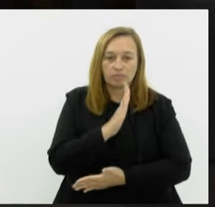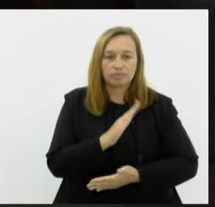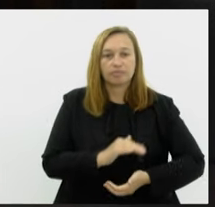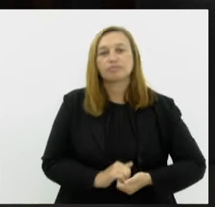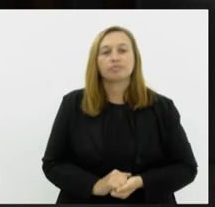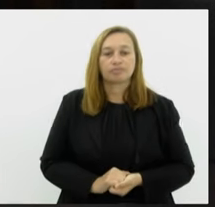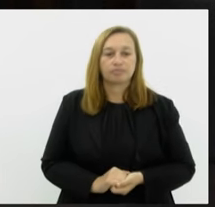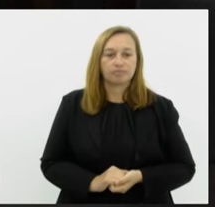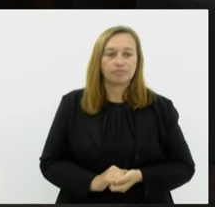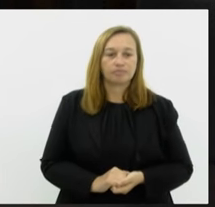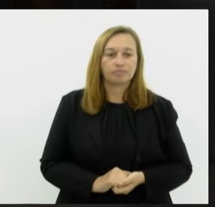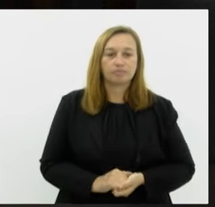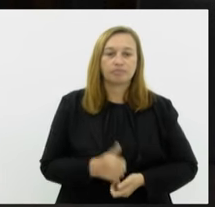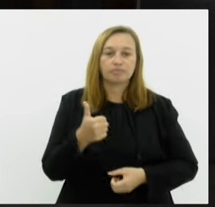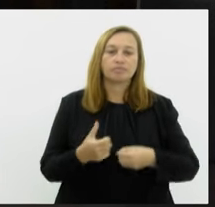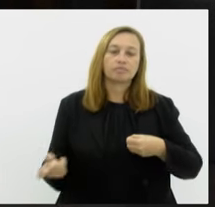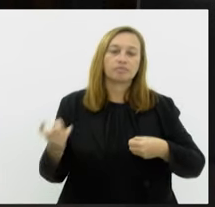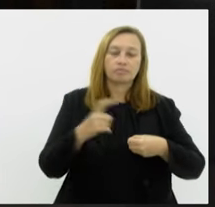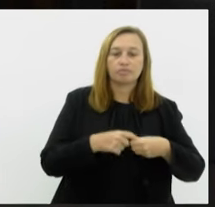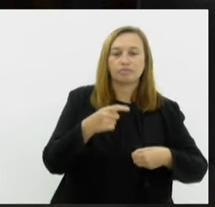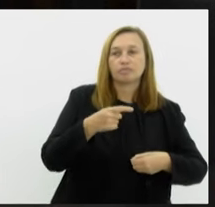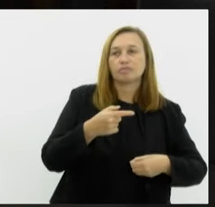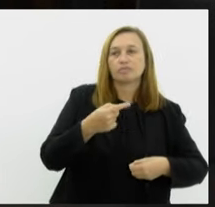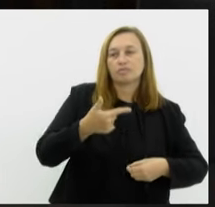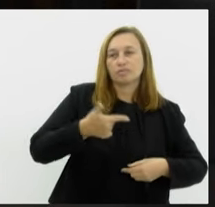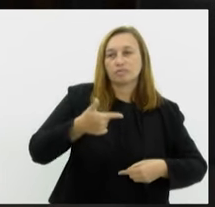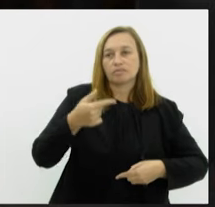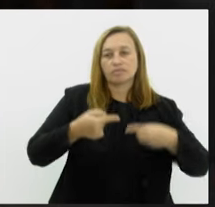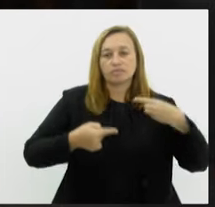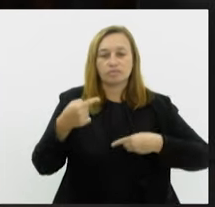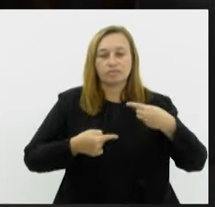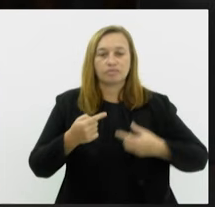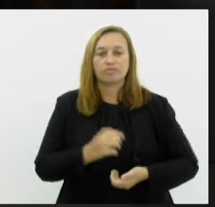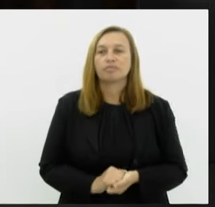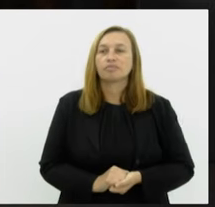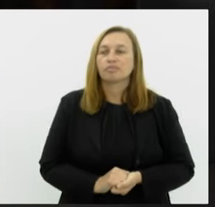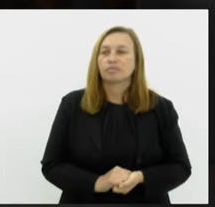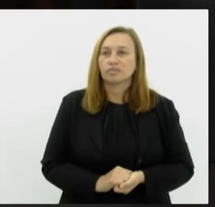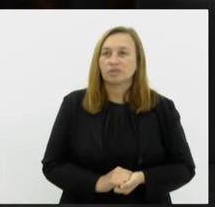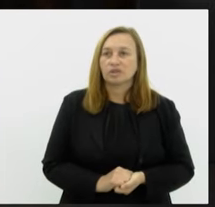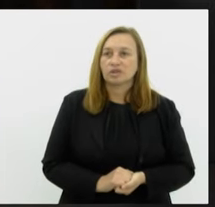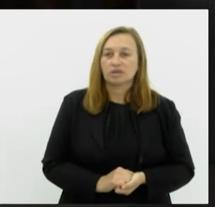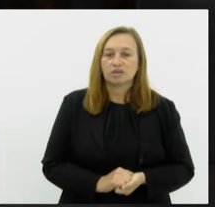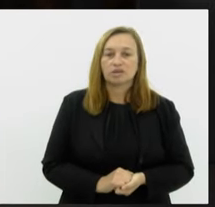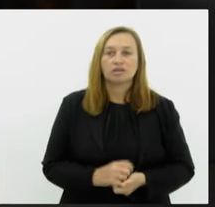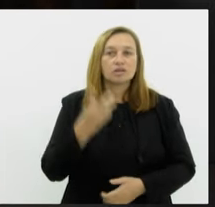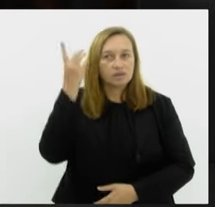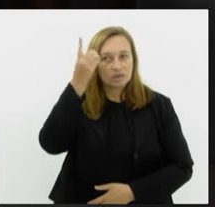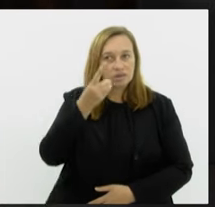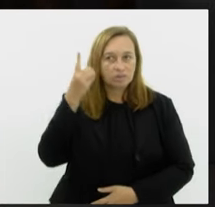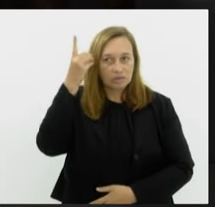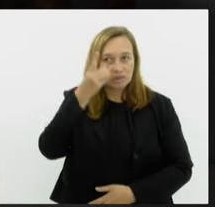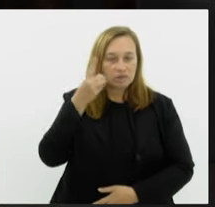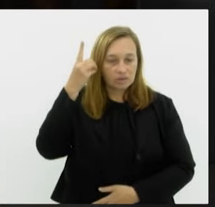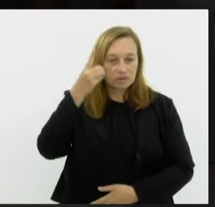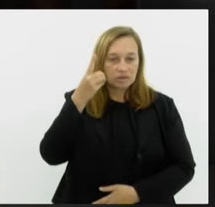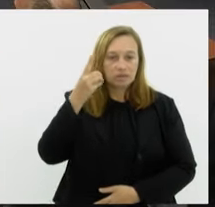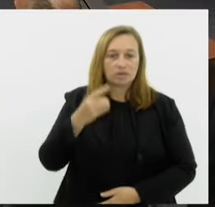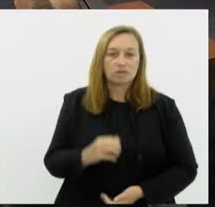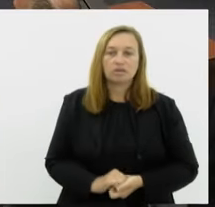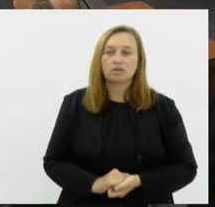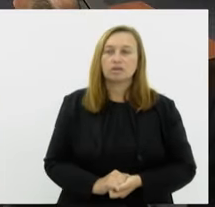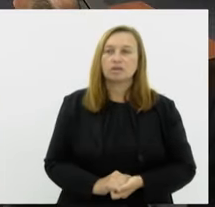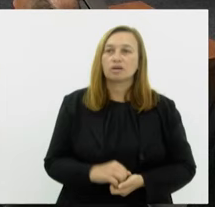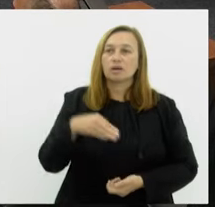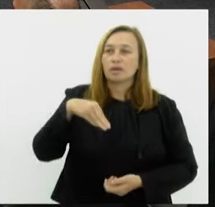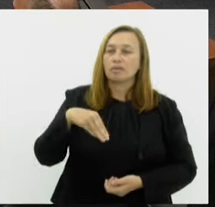estão. Aprovado em primeira e retorna em segunda. Qual autoria? Deputado... Qual autoria?